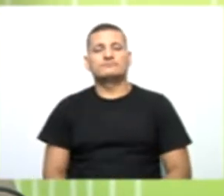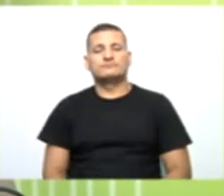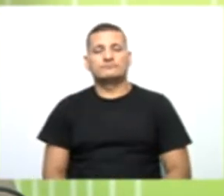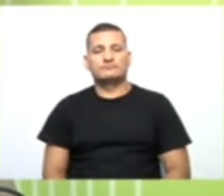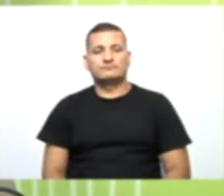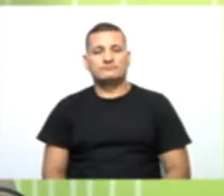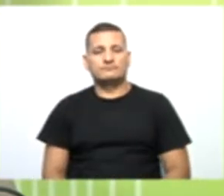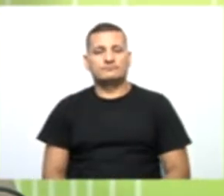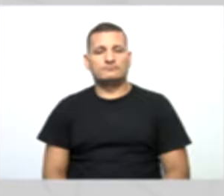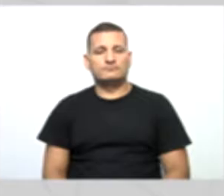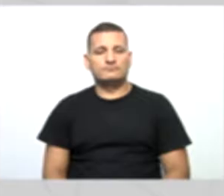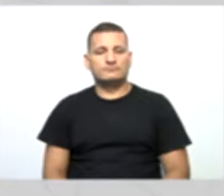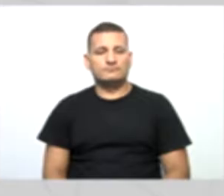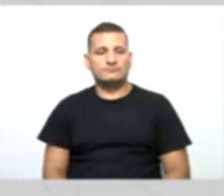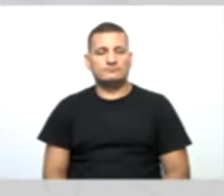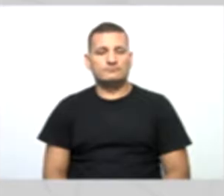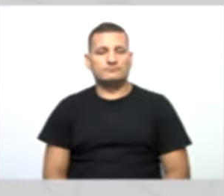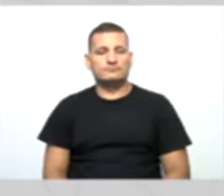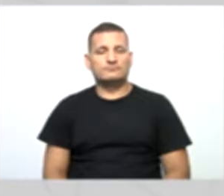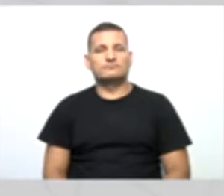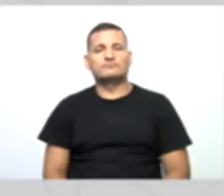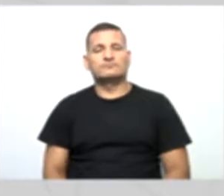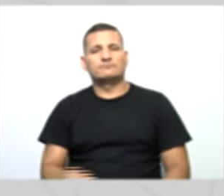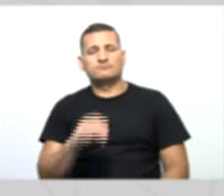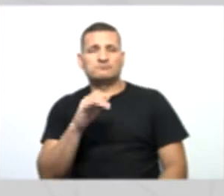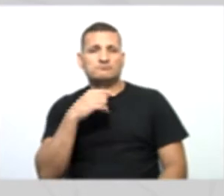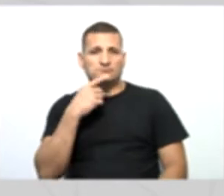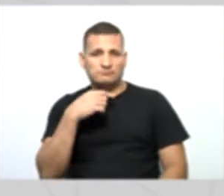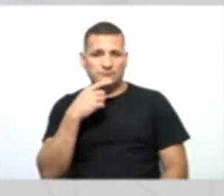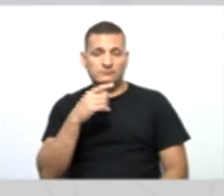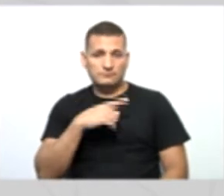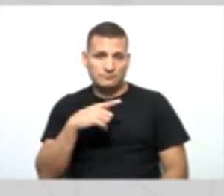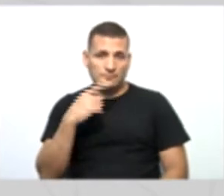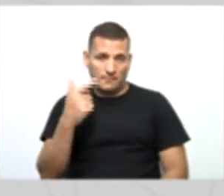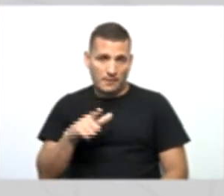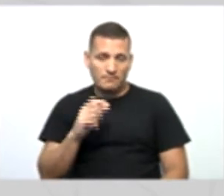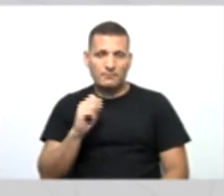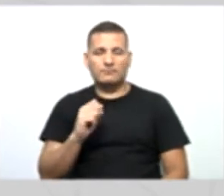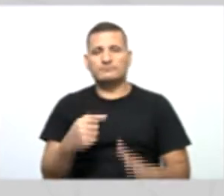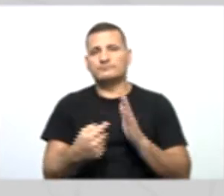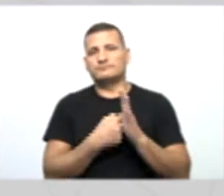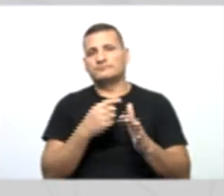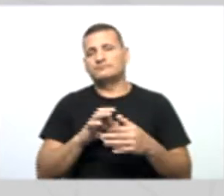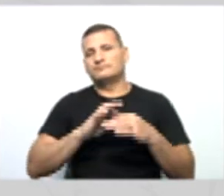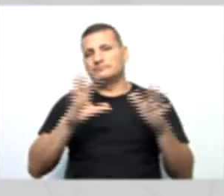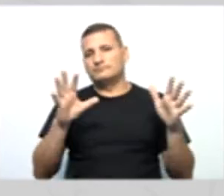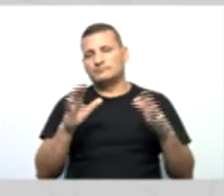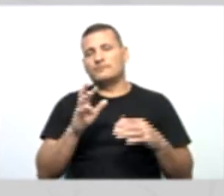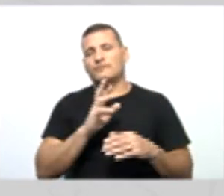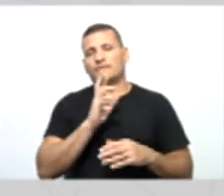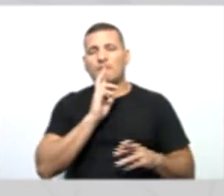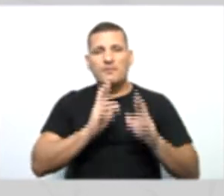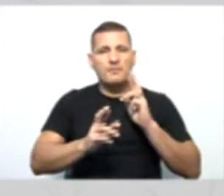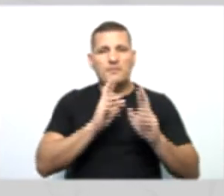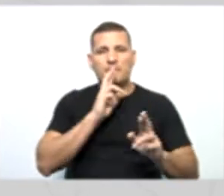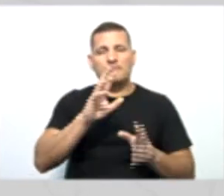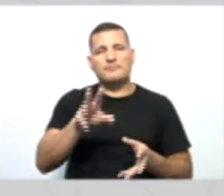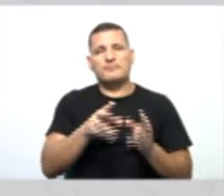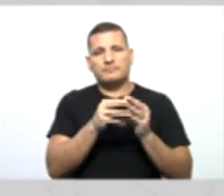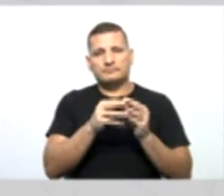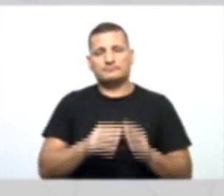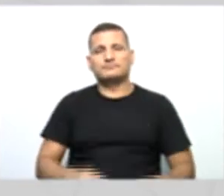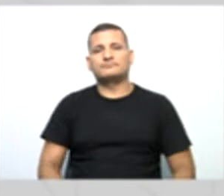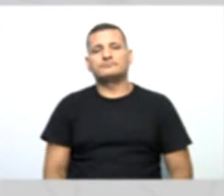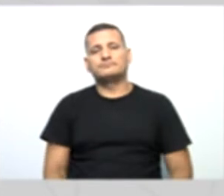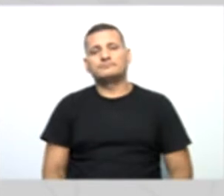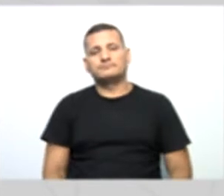mesmo. Então a gente podem mandar a gente outras dúvidas, outras questões que a gente vai acolhendo e vai respondendo.